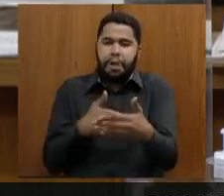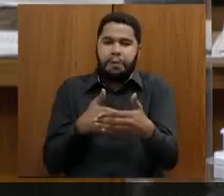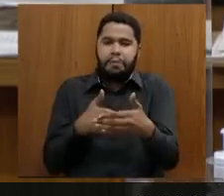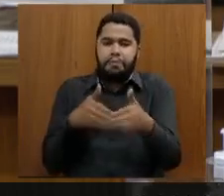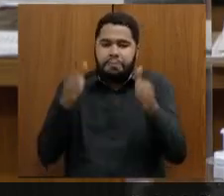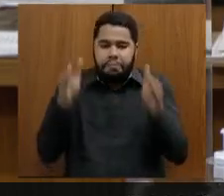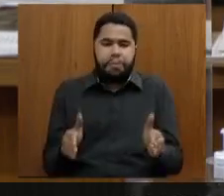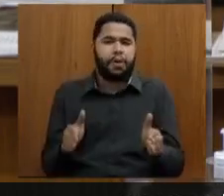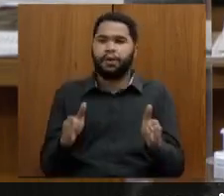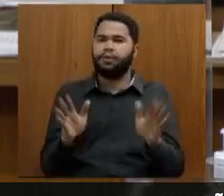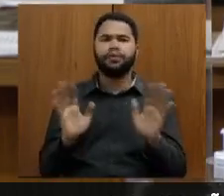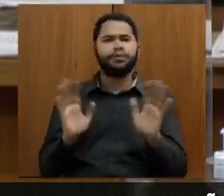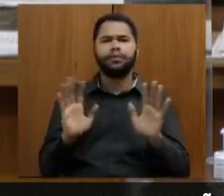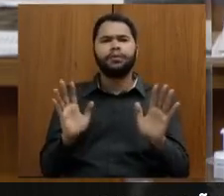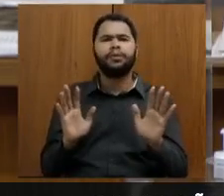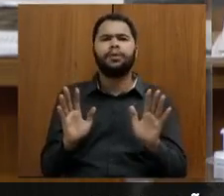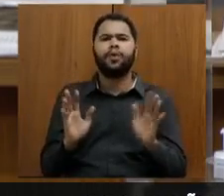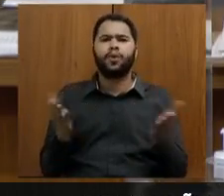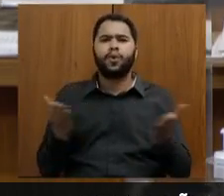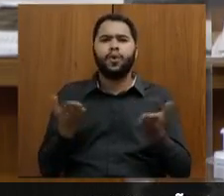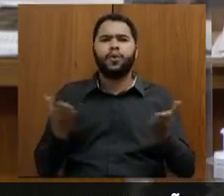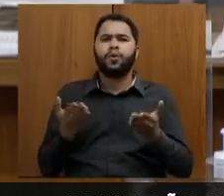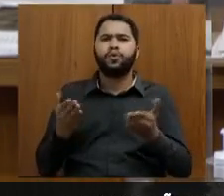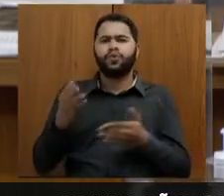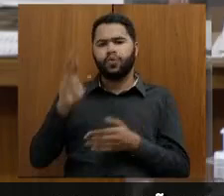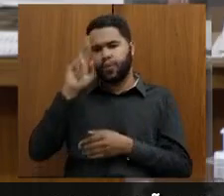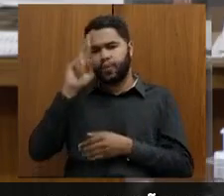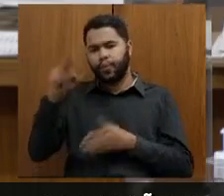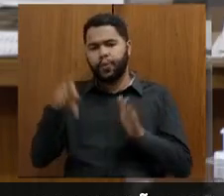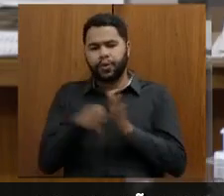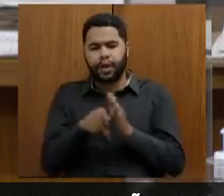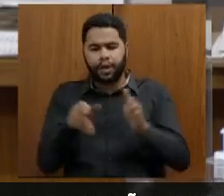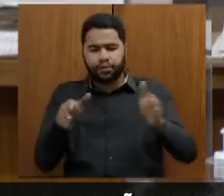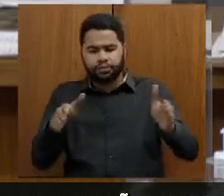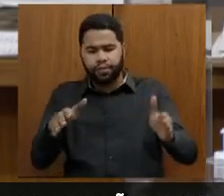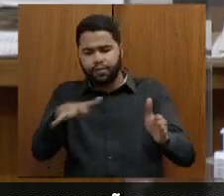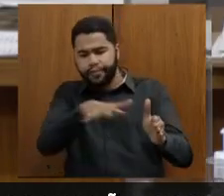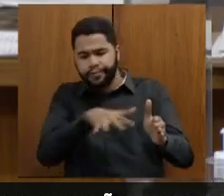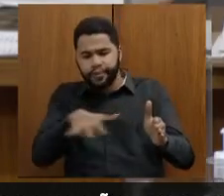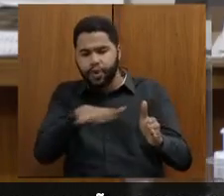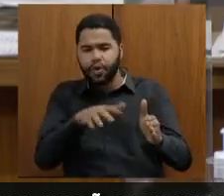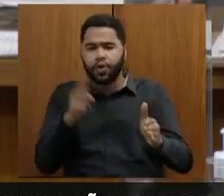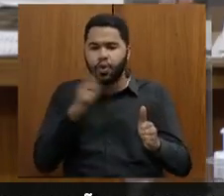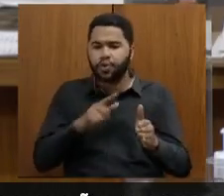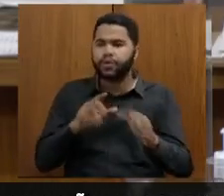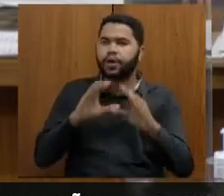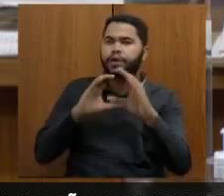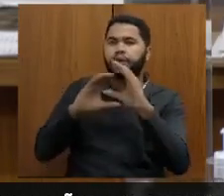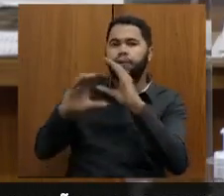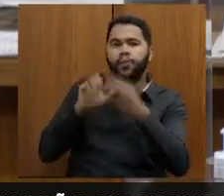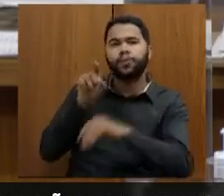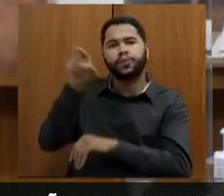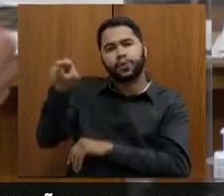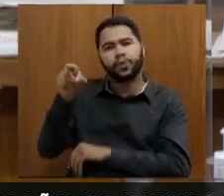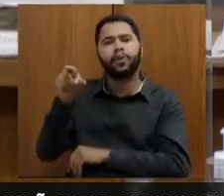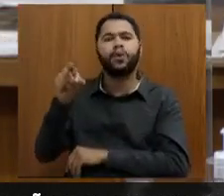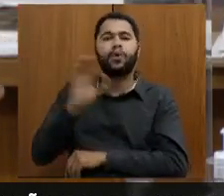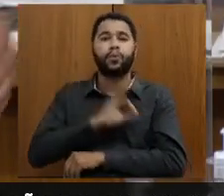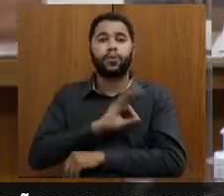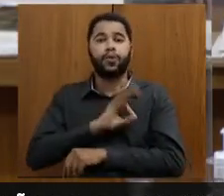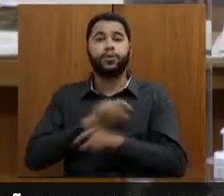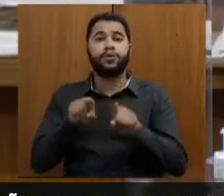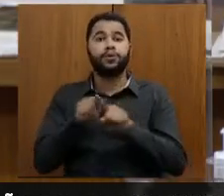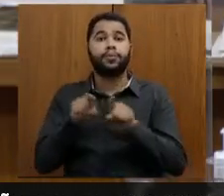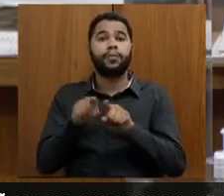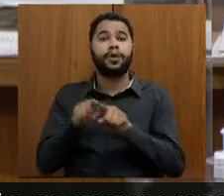proprietário lá da Fazenda Rural à enorme ou a pequena ele consegue comunicar com a polícia além de você tem um celular do